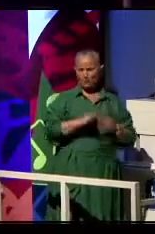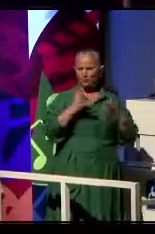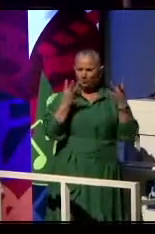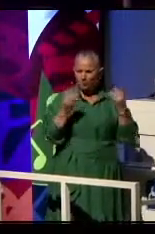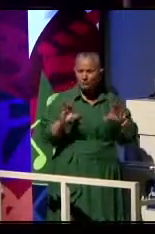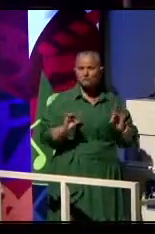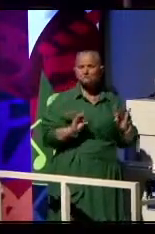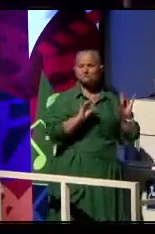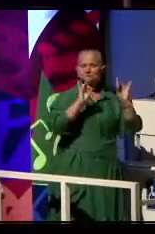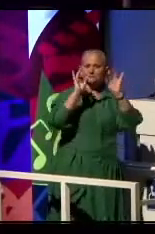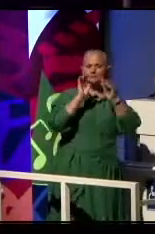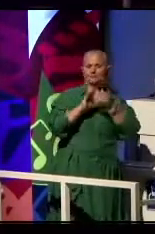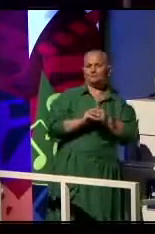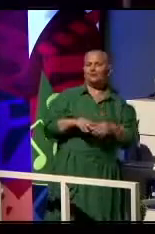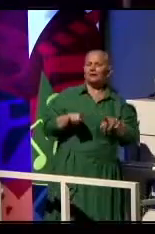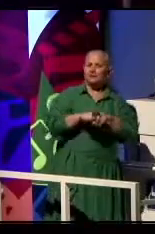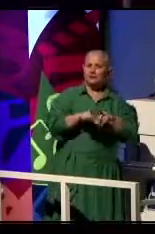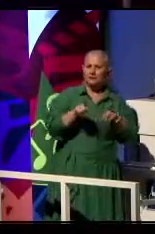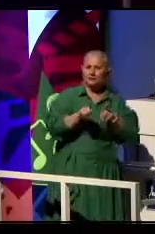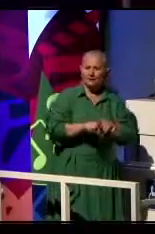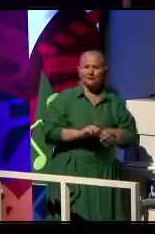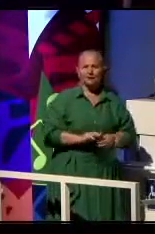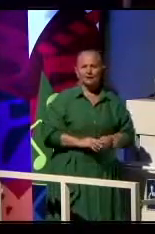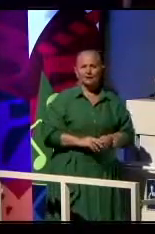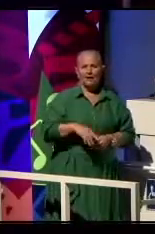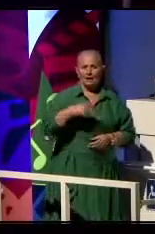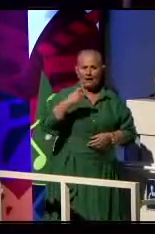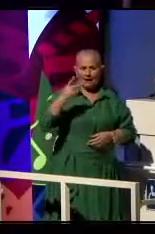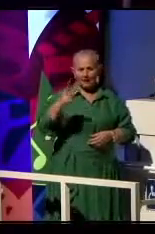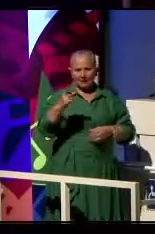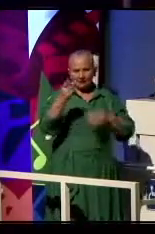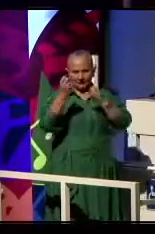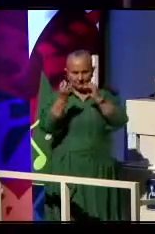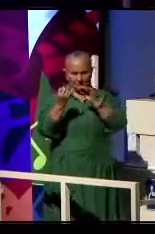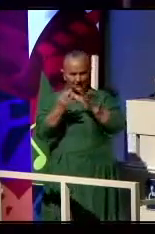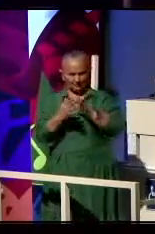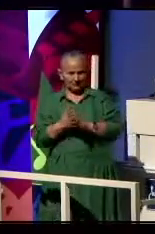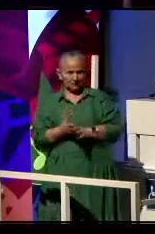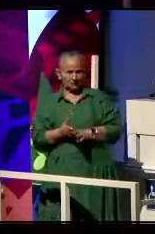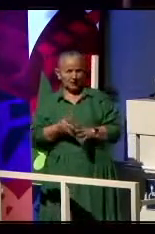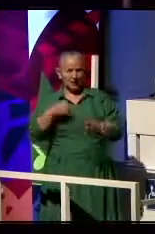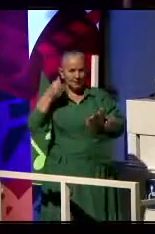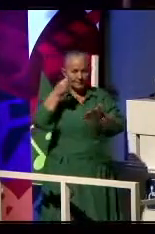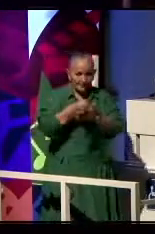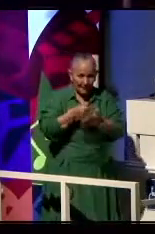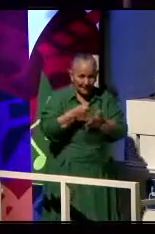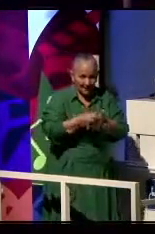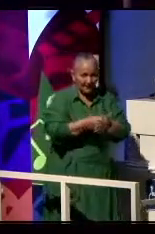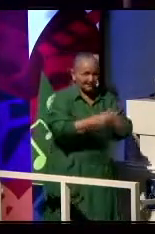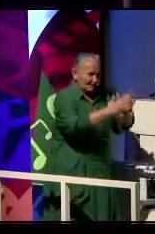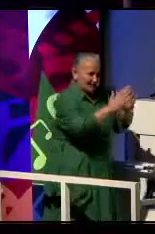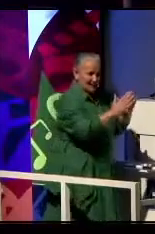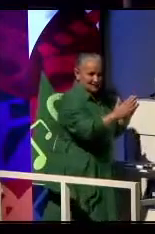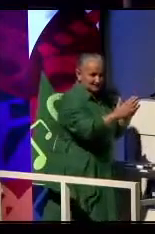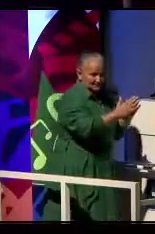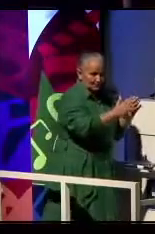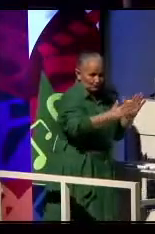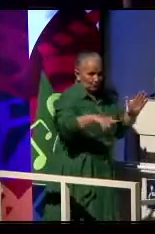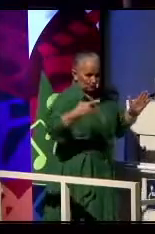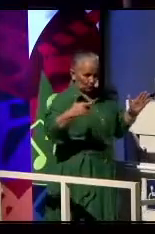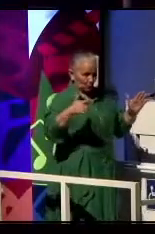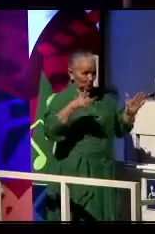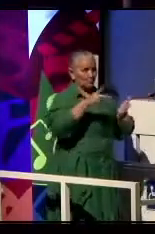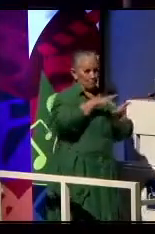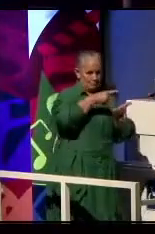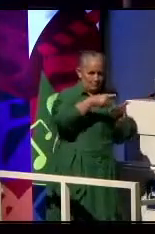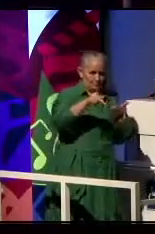sul de Minas, né, de Três Pontas. O Wagner Tiso morava numa pensão, e nessa pensão, no mesmo prédio do edifício Levi,